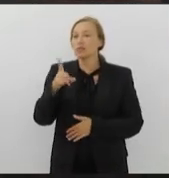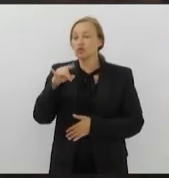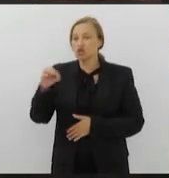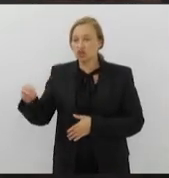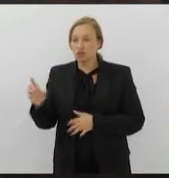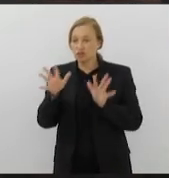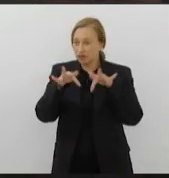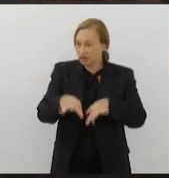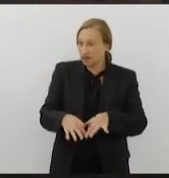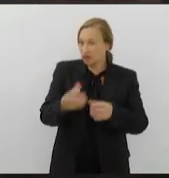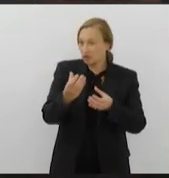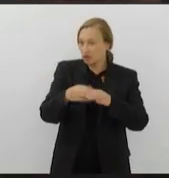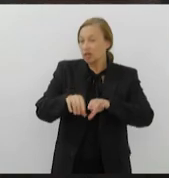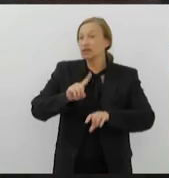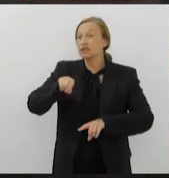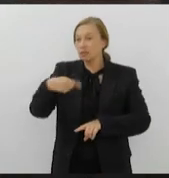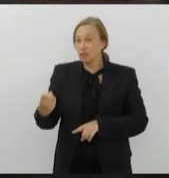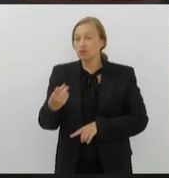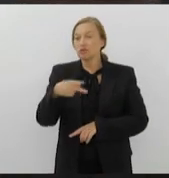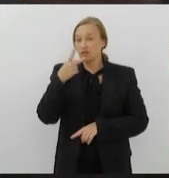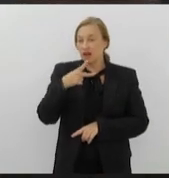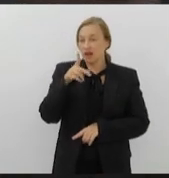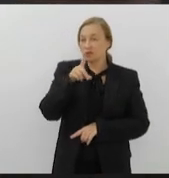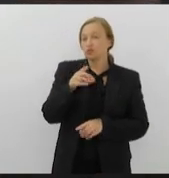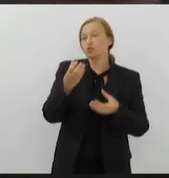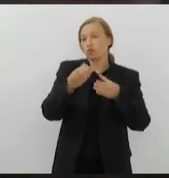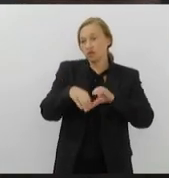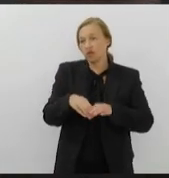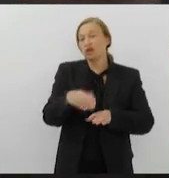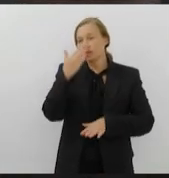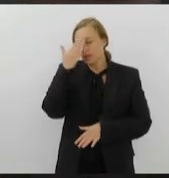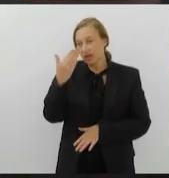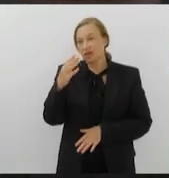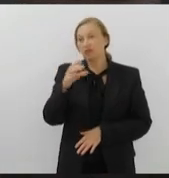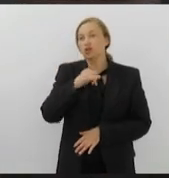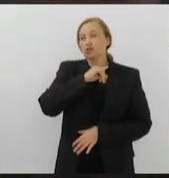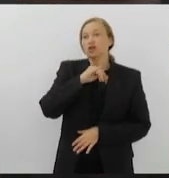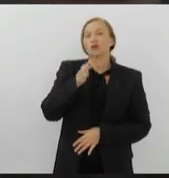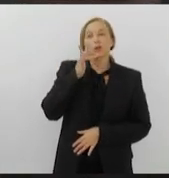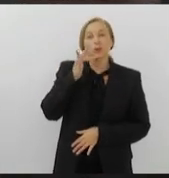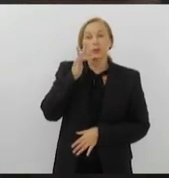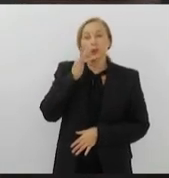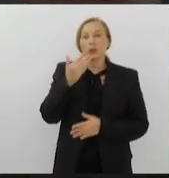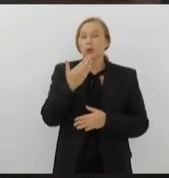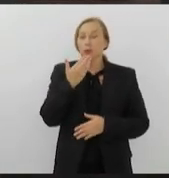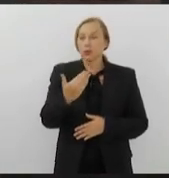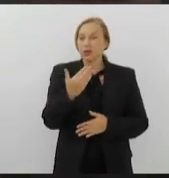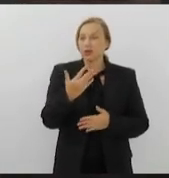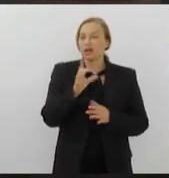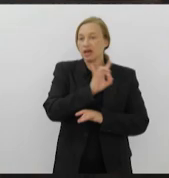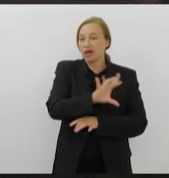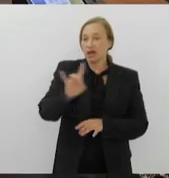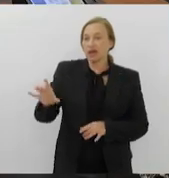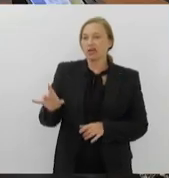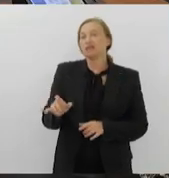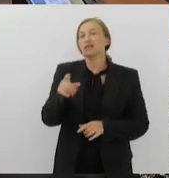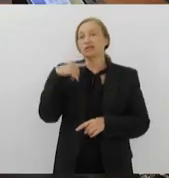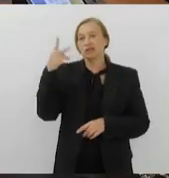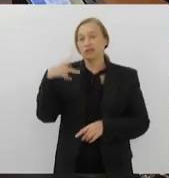sobre os concursados, que depois eu quero falar sobre os concursados. Muito obrigado, Jorge. E fica aqui o meu apelo a cada parlamentar da casa, por favor.